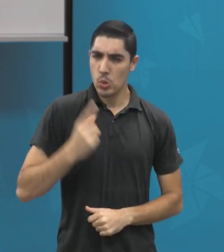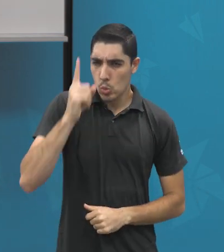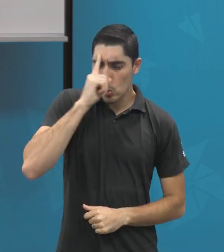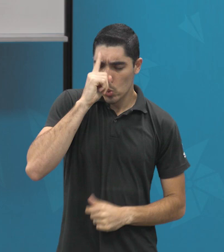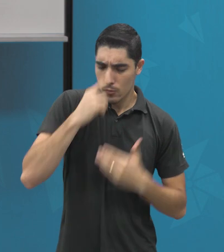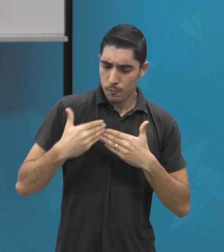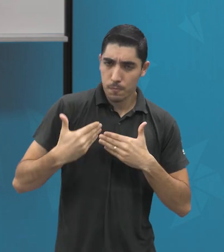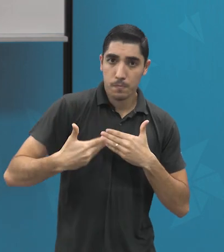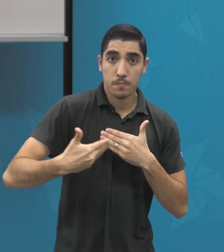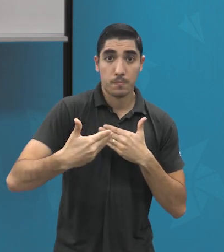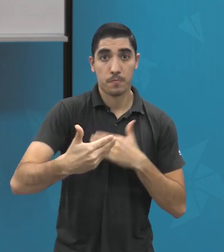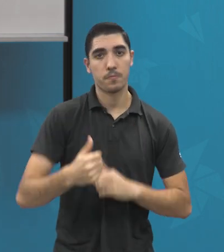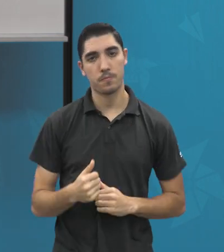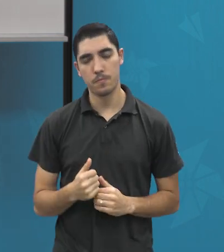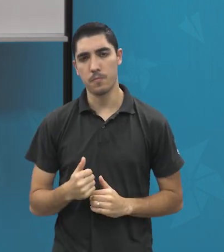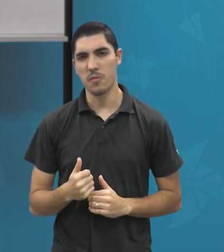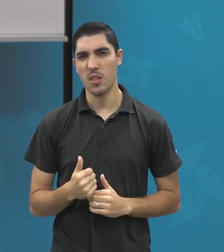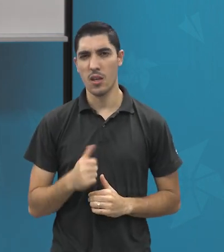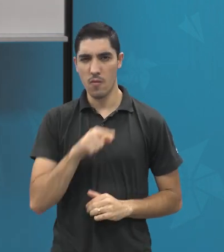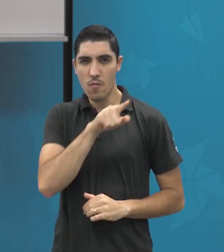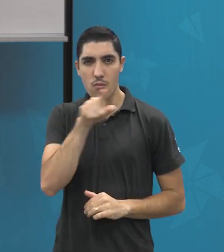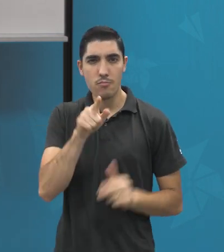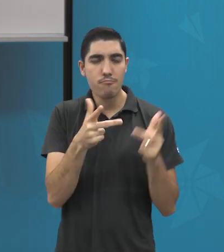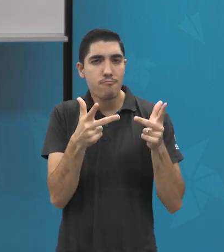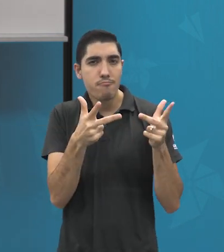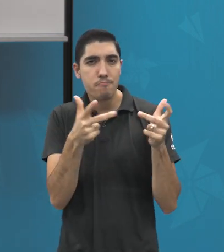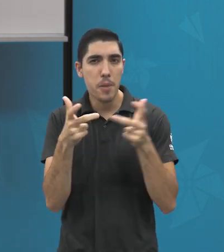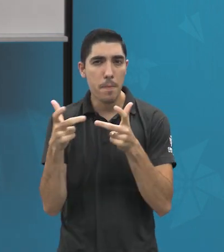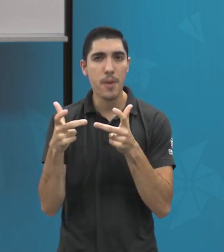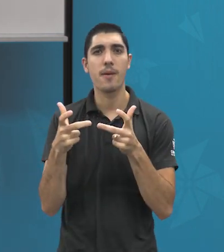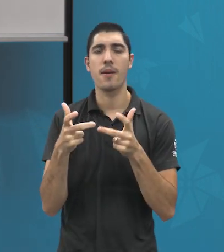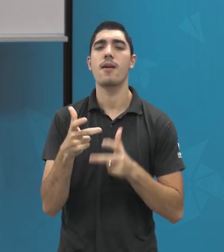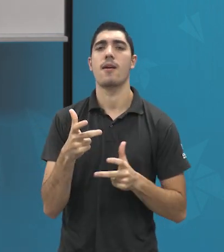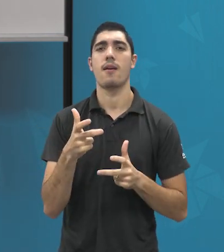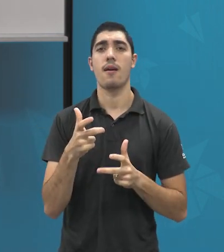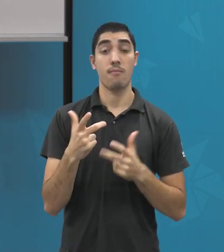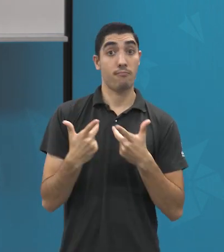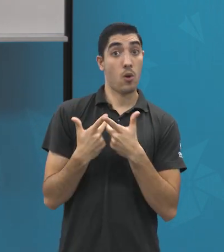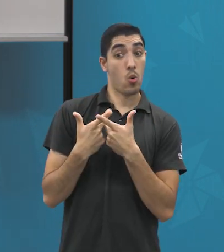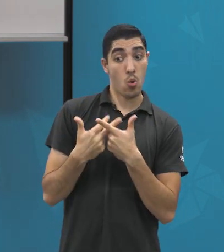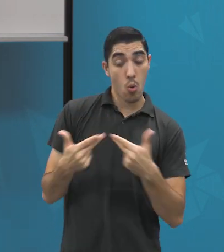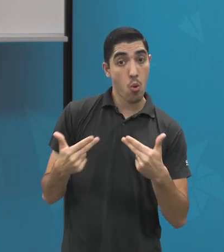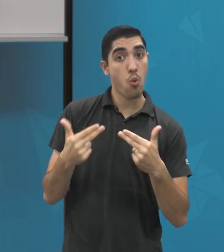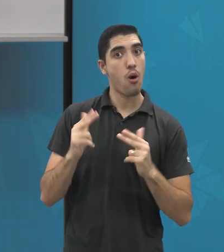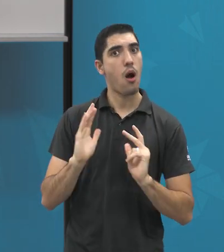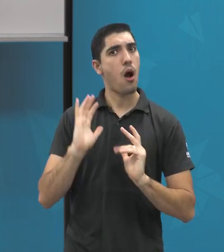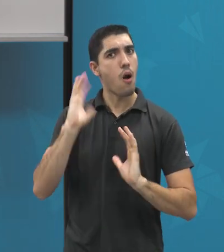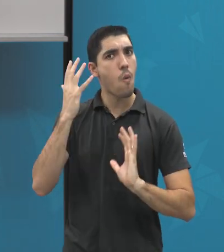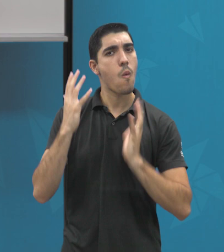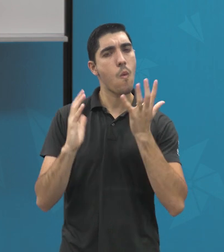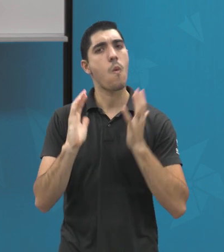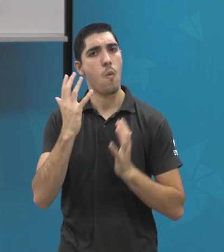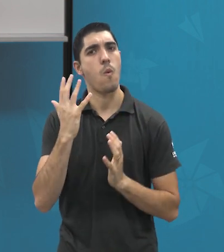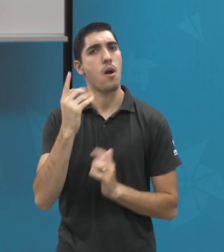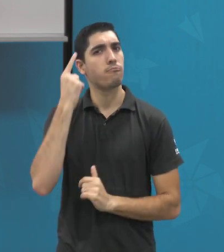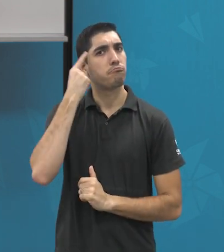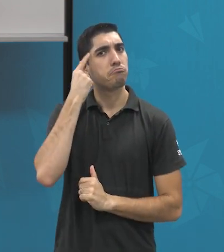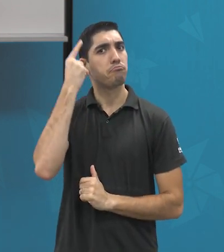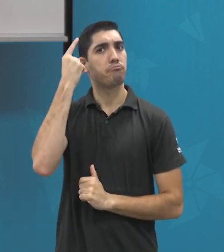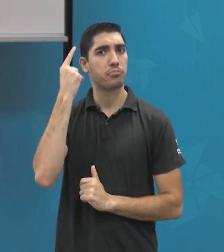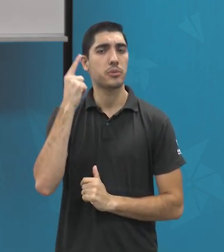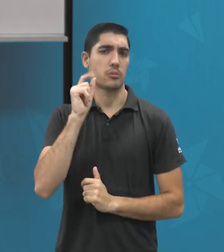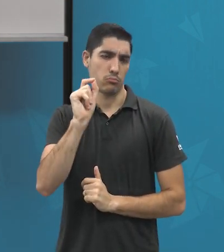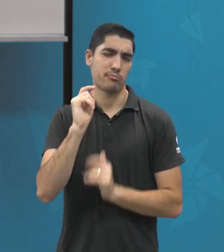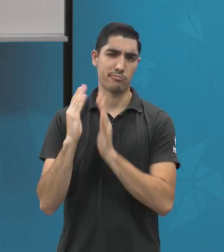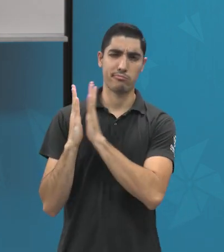perceber algumas semelhanças de situação, mesmo considerando todo o tempo